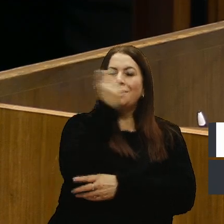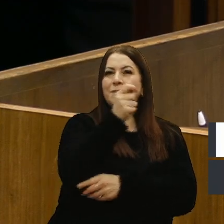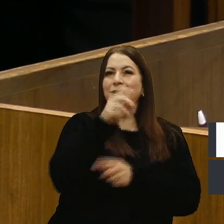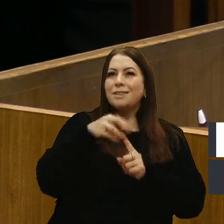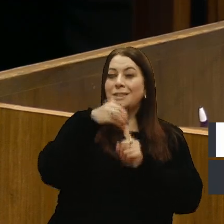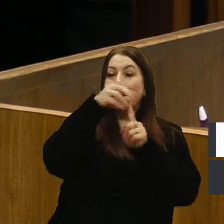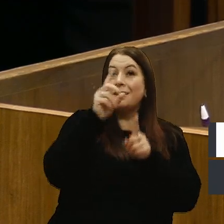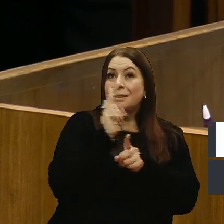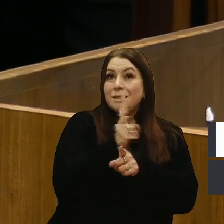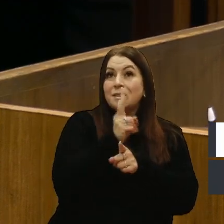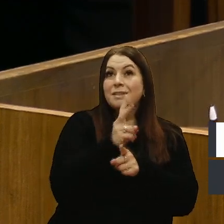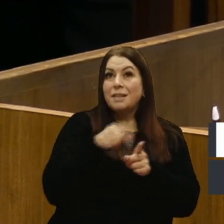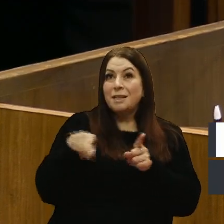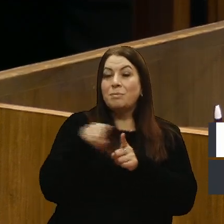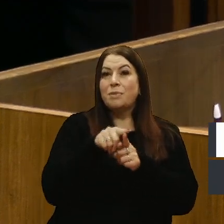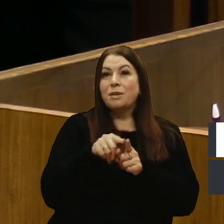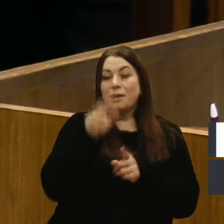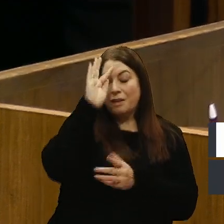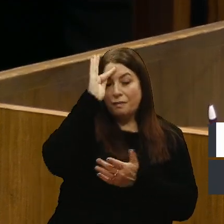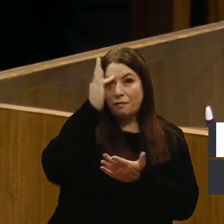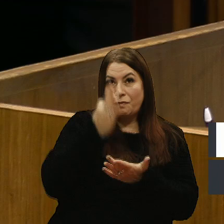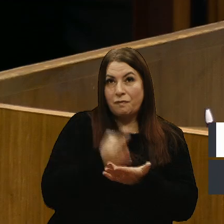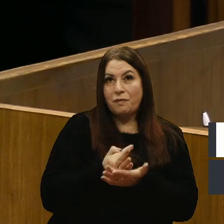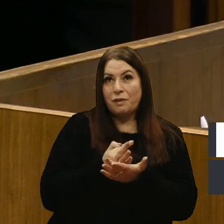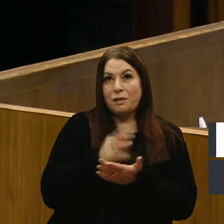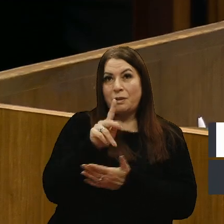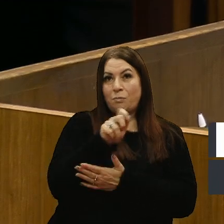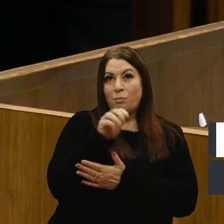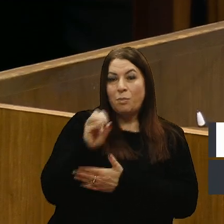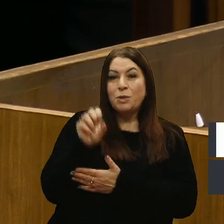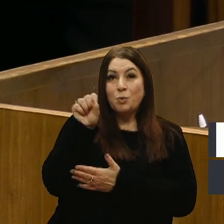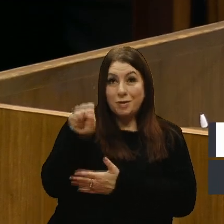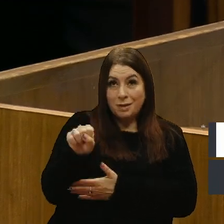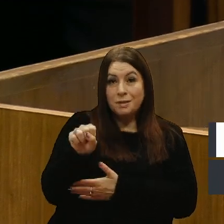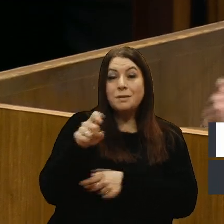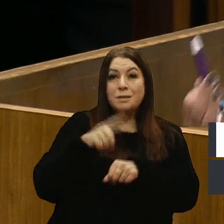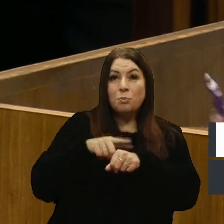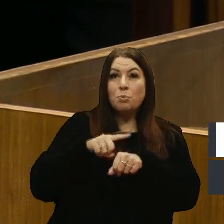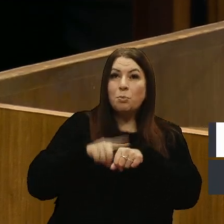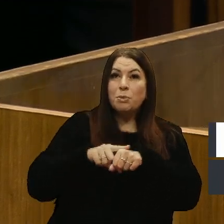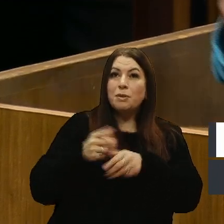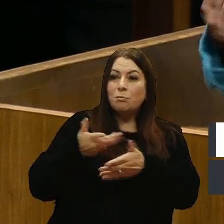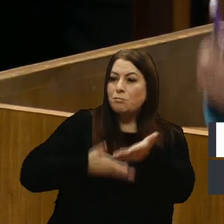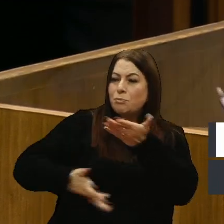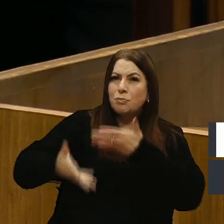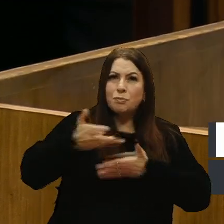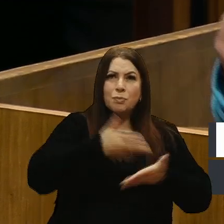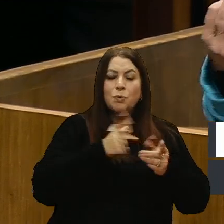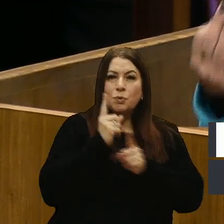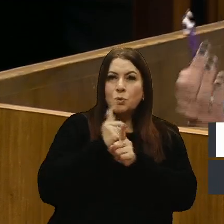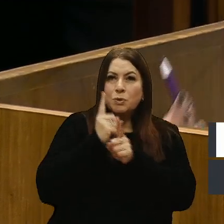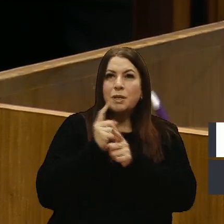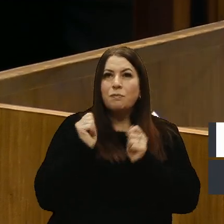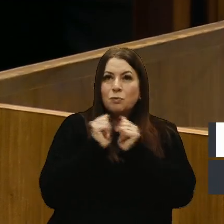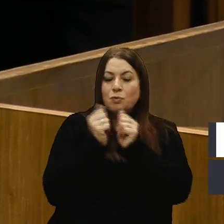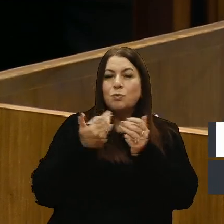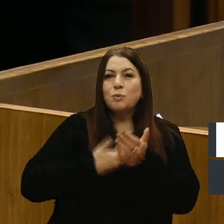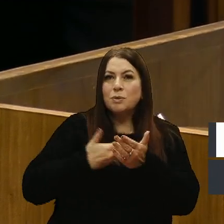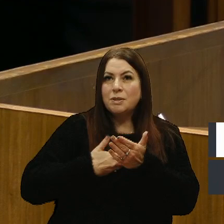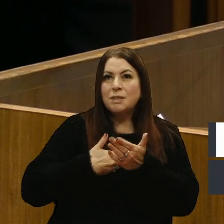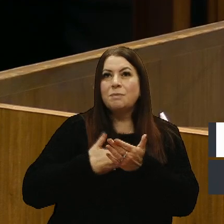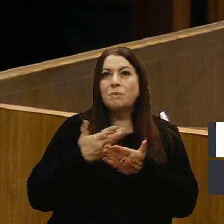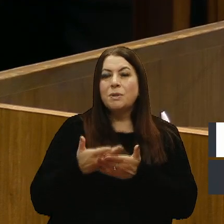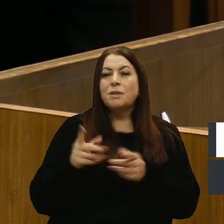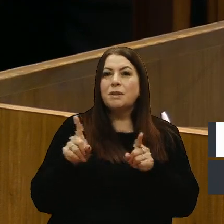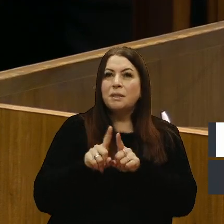sempre nas cavalgadas da fé, na cavalgada do Passo do S, um momento em que confraternizava, que se encontrava com seus amigos